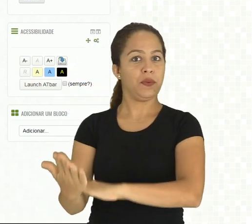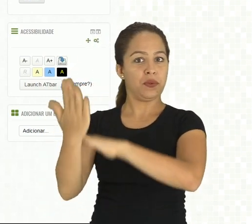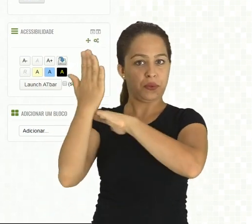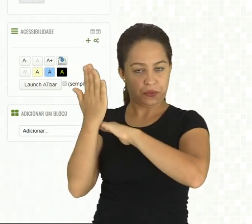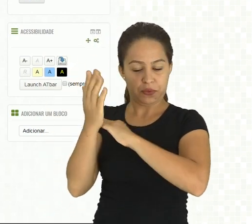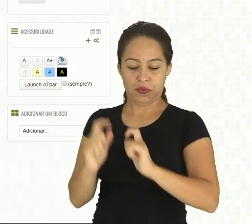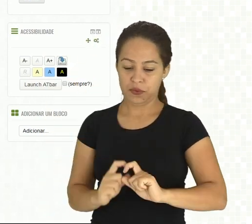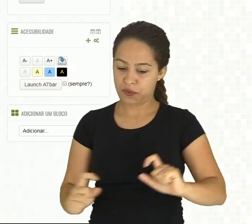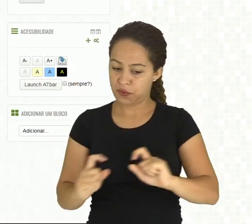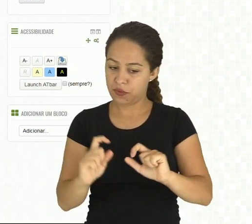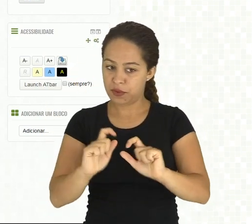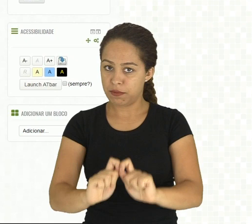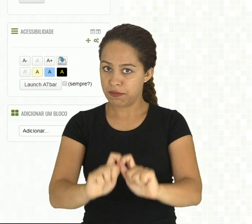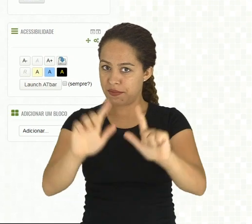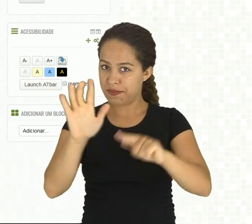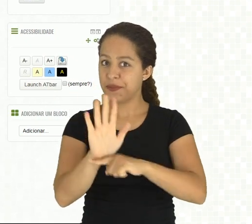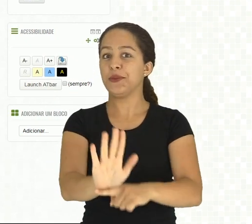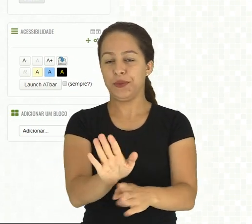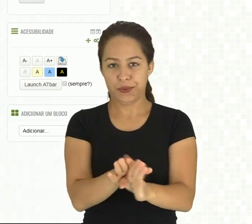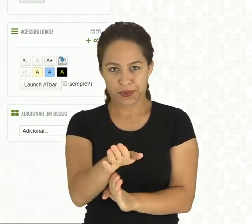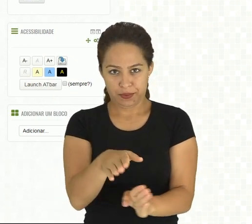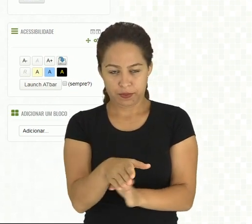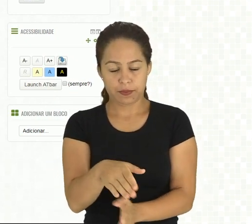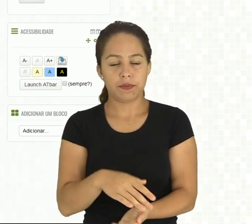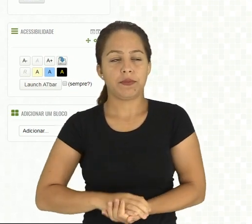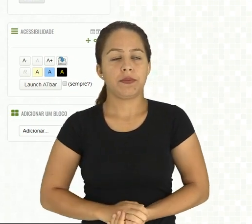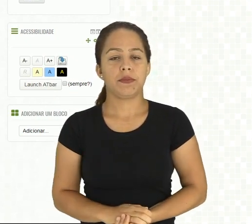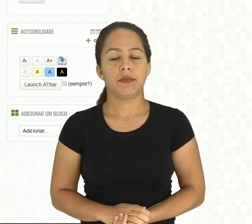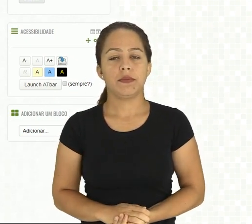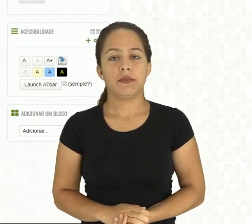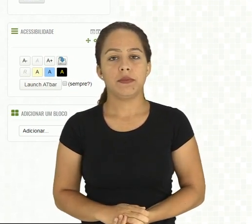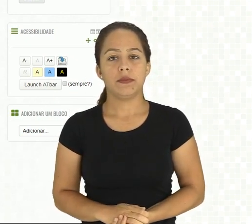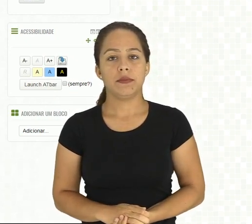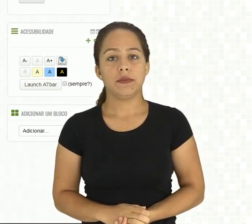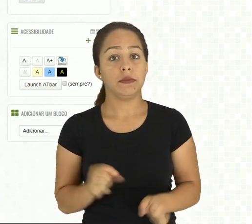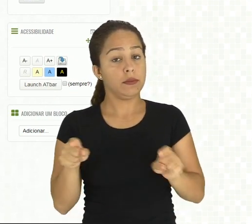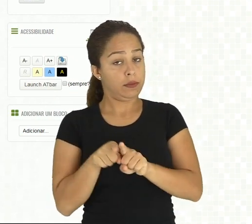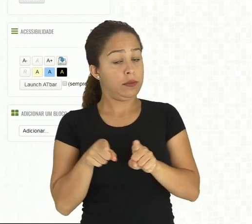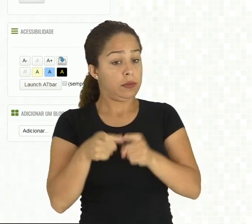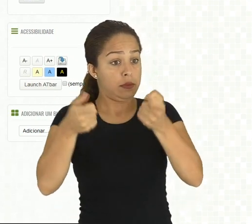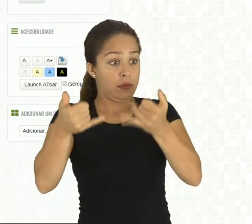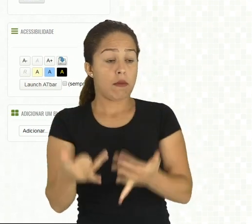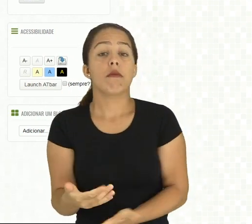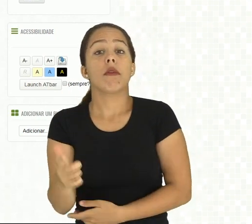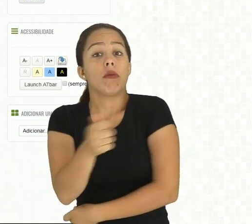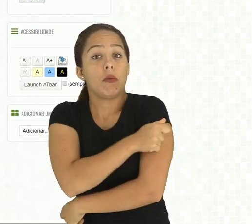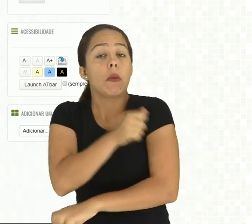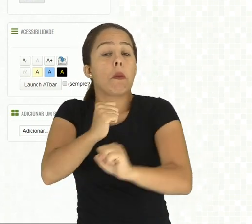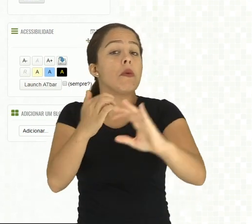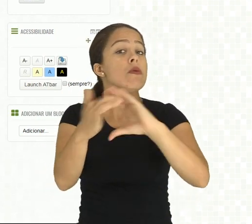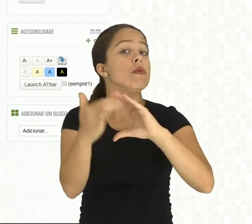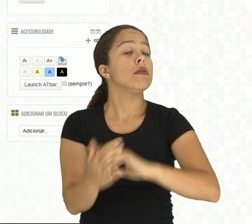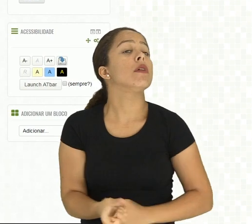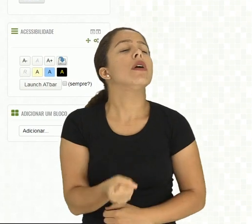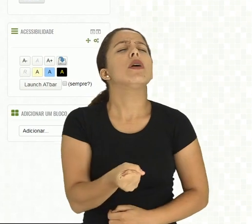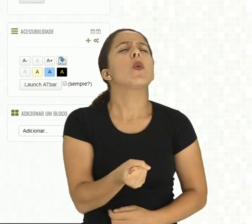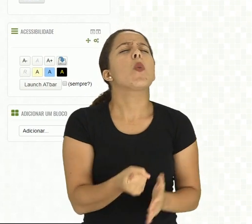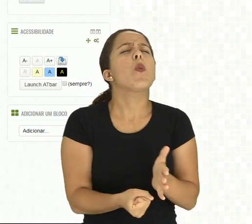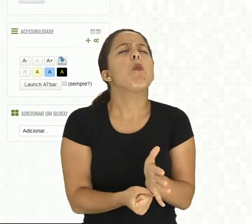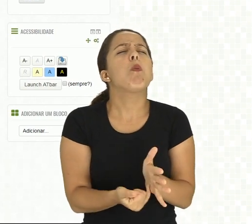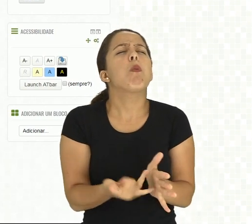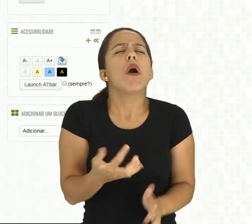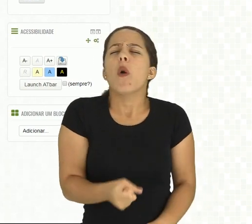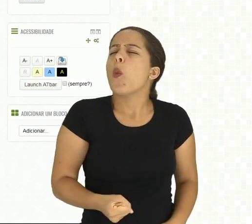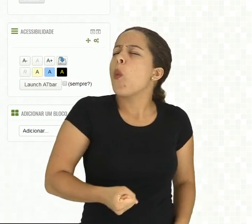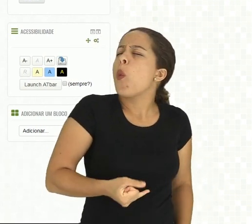você pode dizer quanto os arquivos no máximo ele pode enviar qual o tamanho do arquivo enfim tudo isso